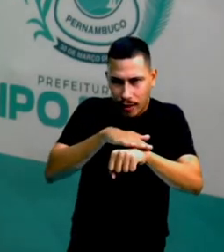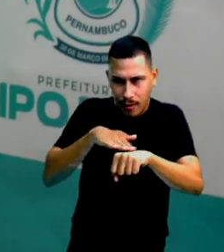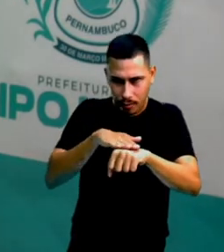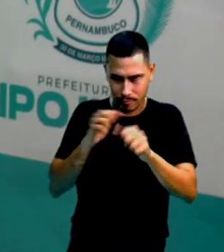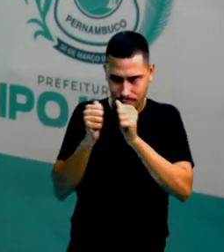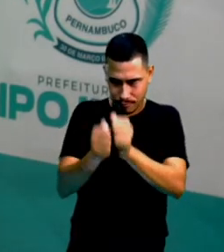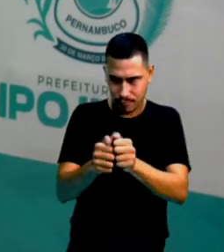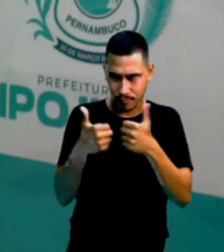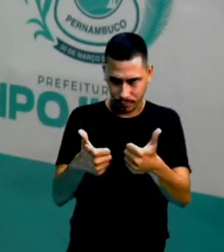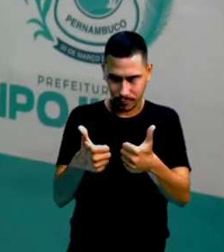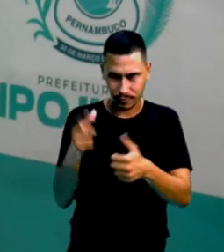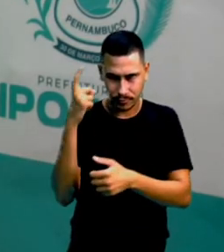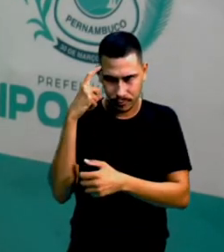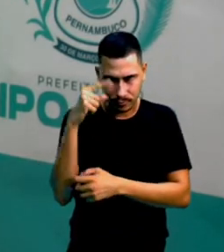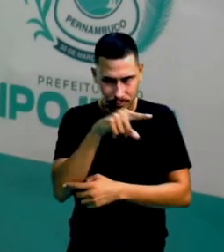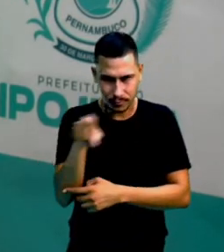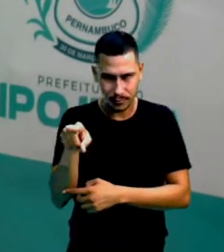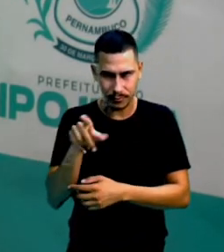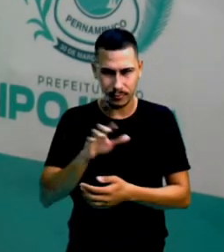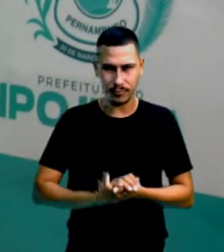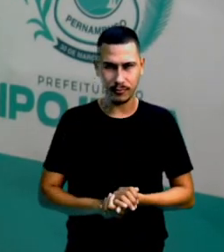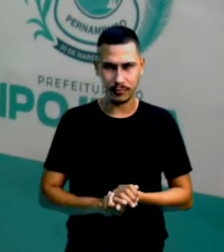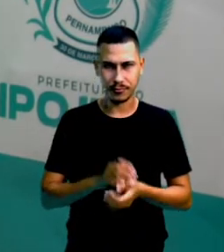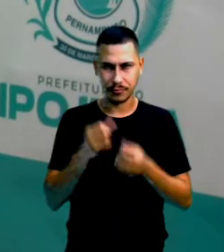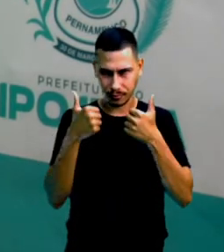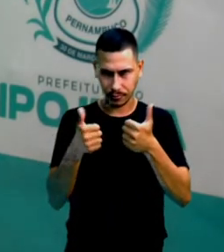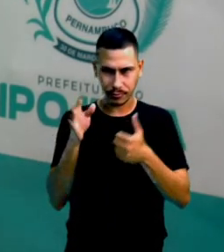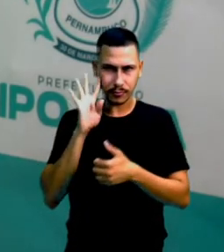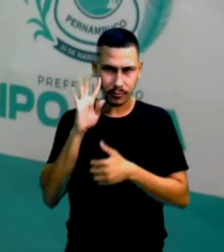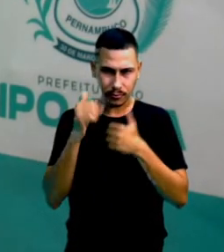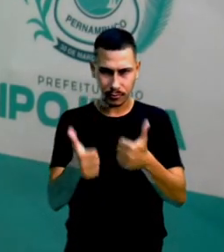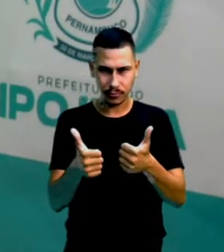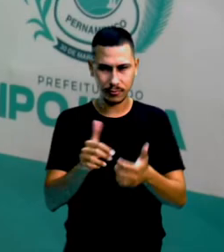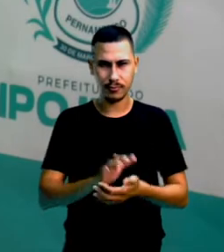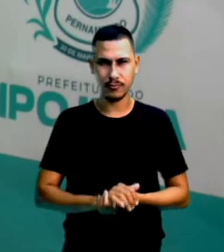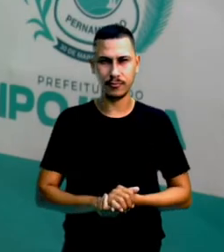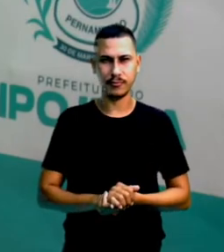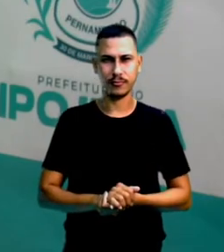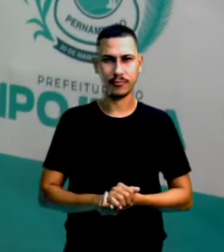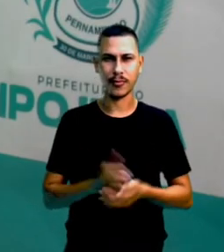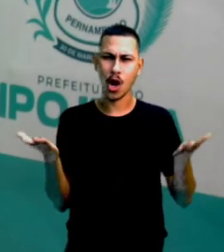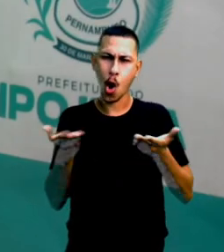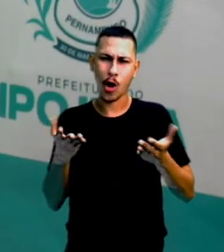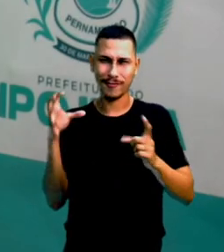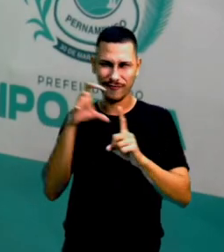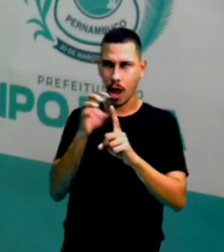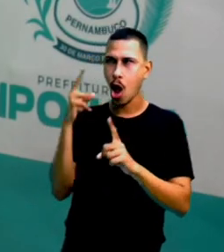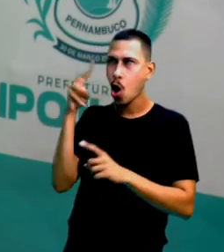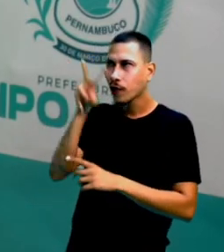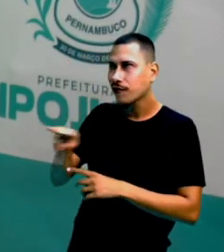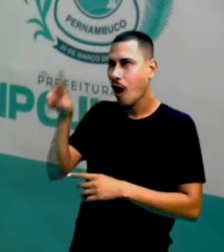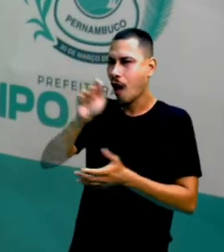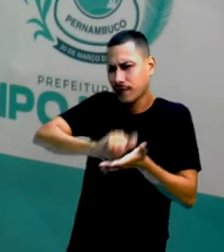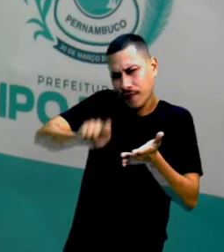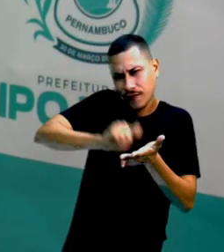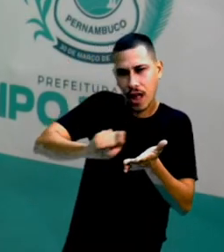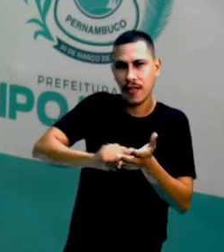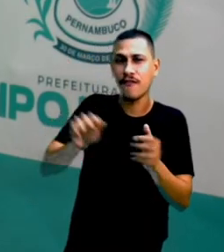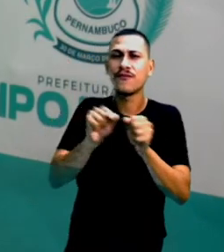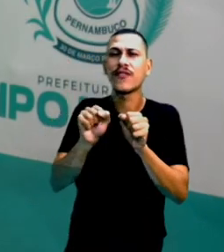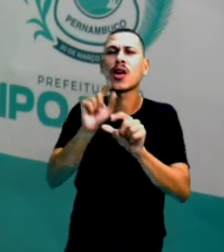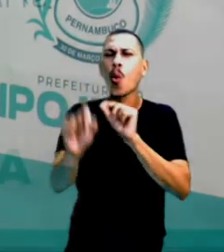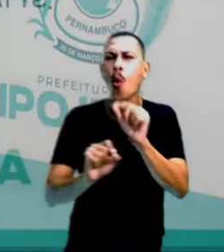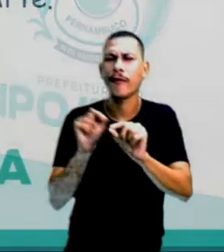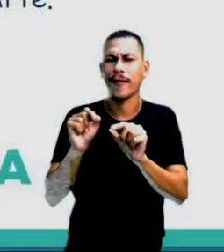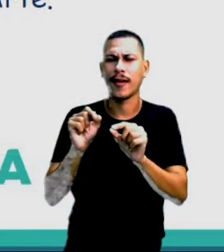que pensa sobre isso Beleza bom aqui estão as referências que a nossa atividade a